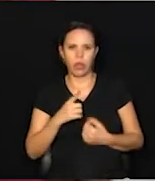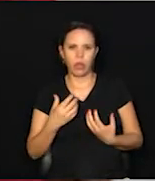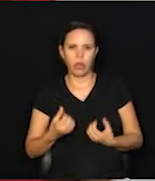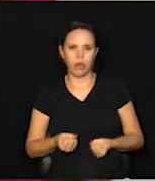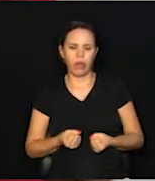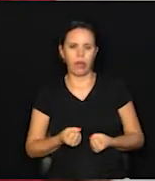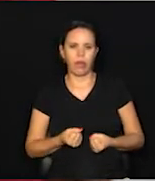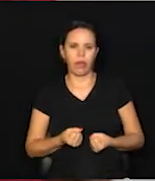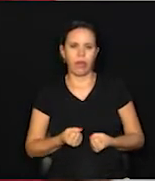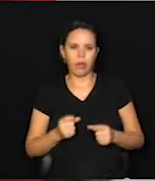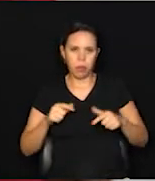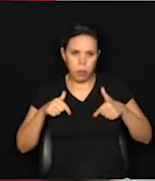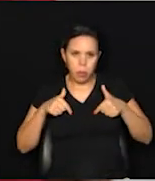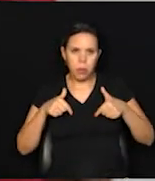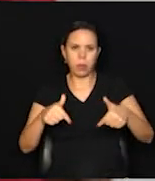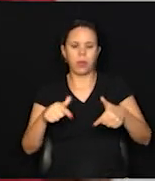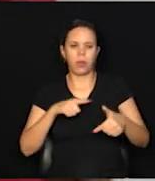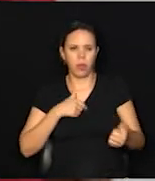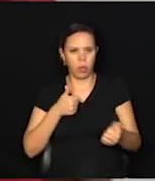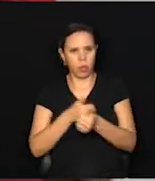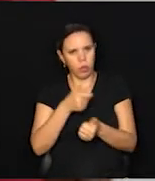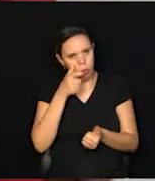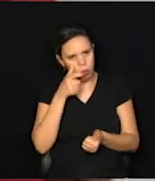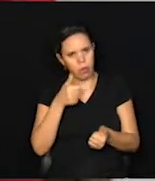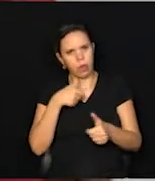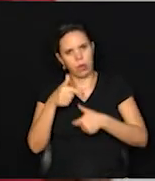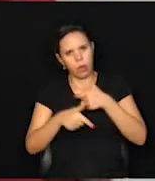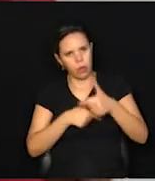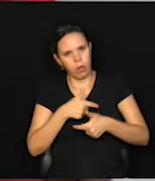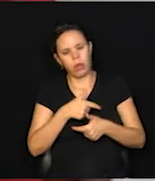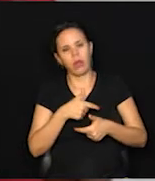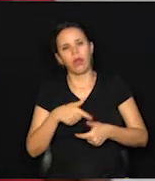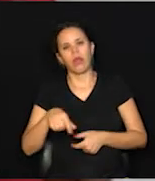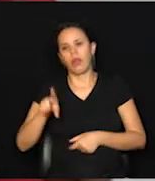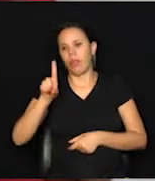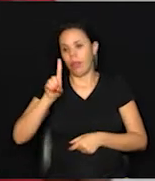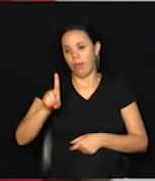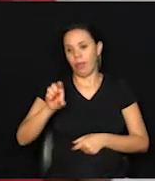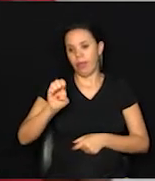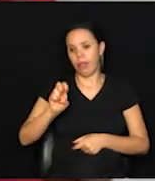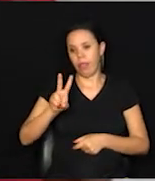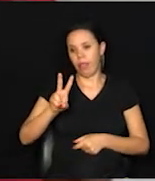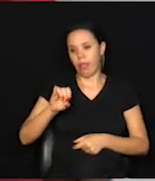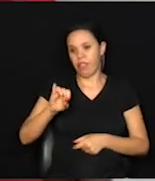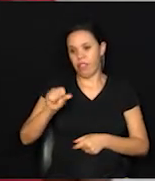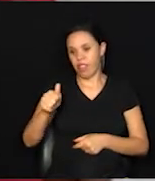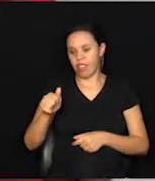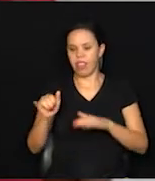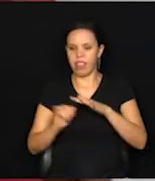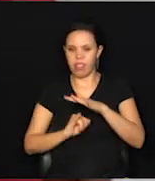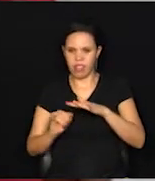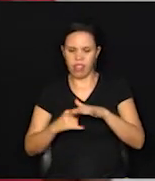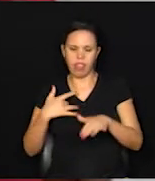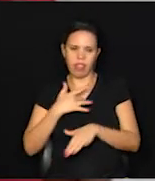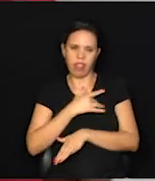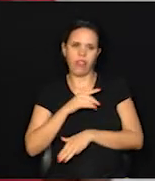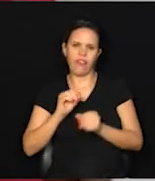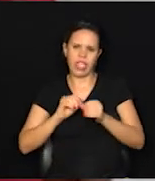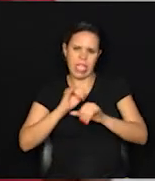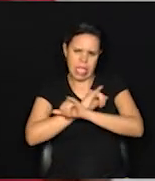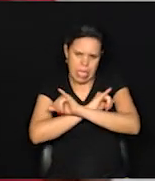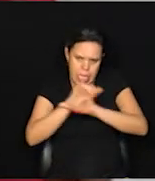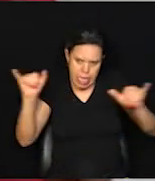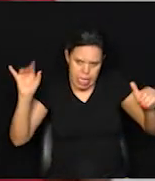pelo menos se empenhado, a gente tem acompanhado de perto o trabalho do Devisa, para poder fazer com que essa campanha seja o